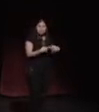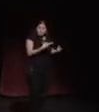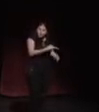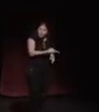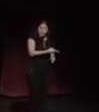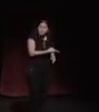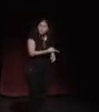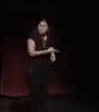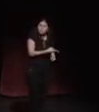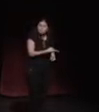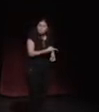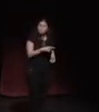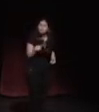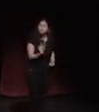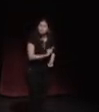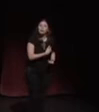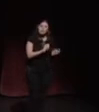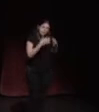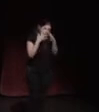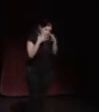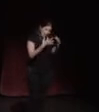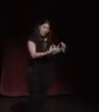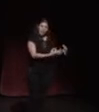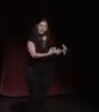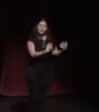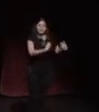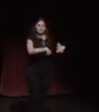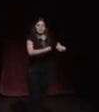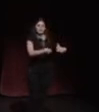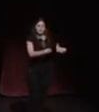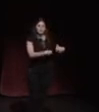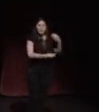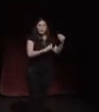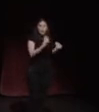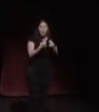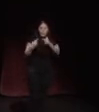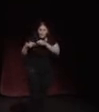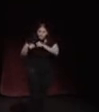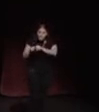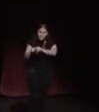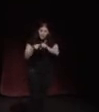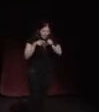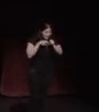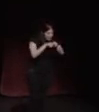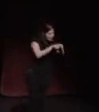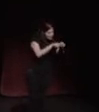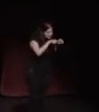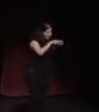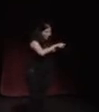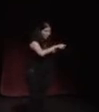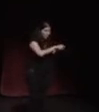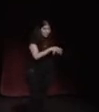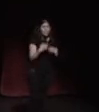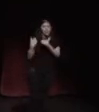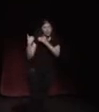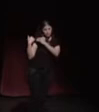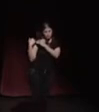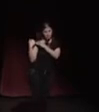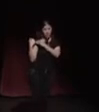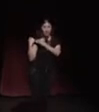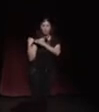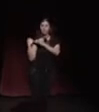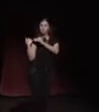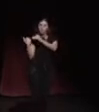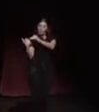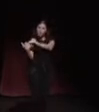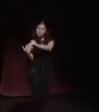sobre o qual a gente precisa se debruçar. Como é que a gente cria essas parcerias, cada um no seu papel, sem intervenção